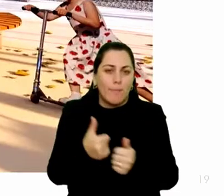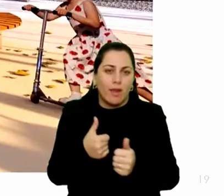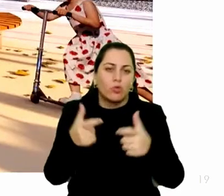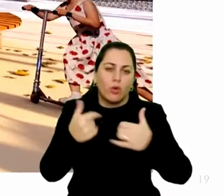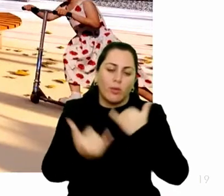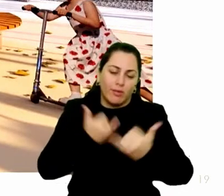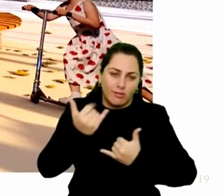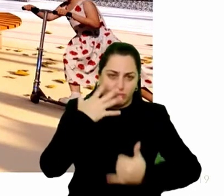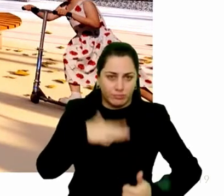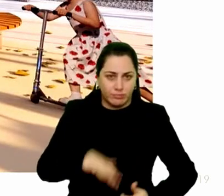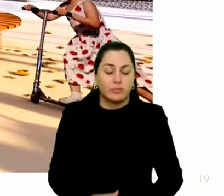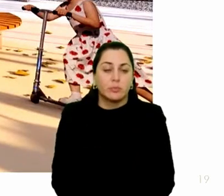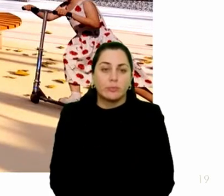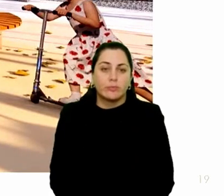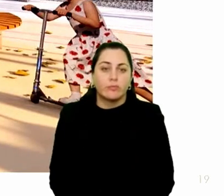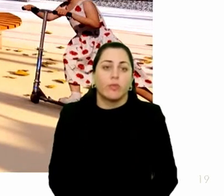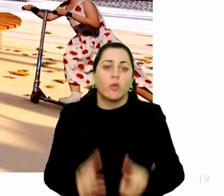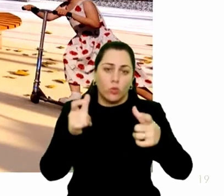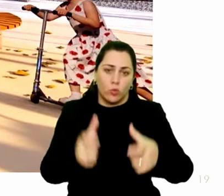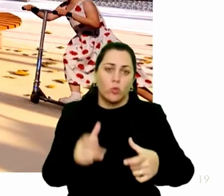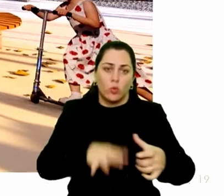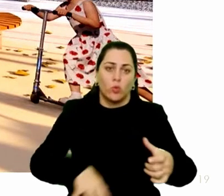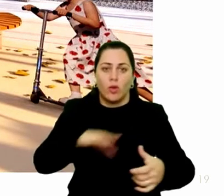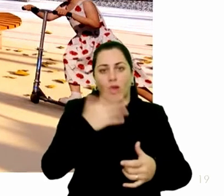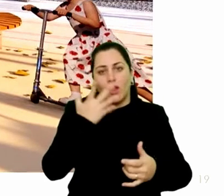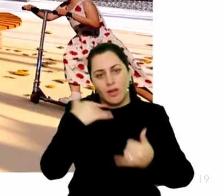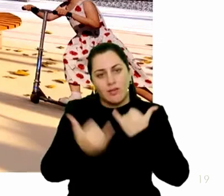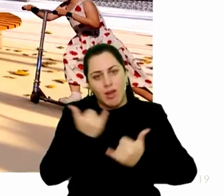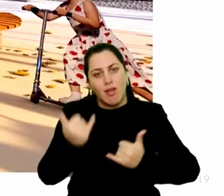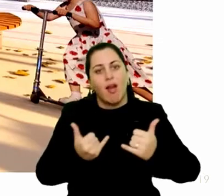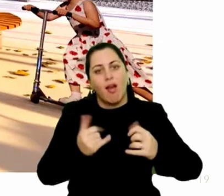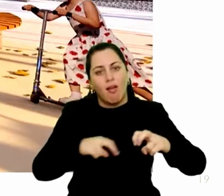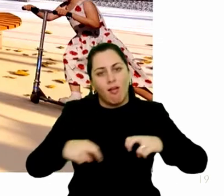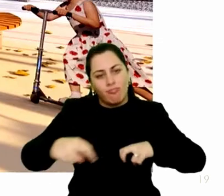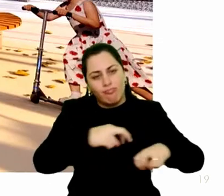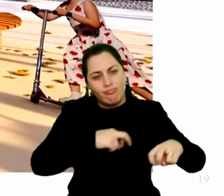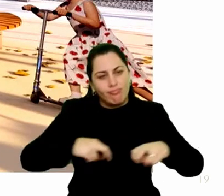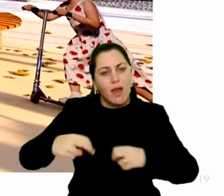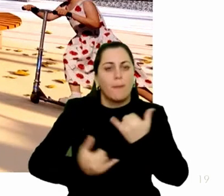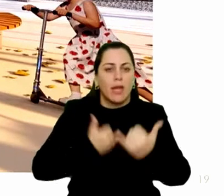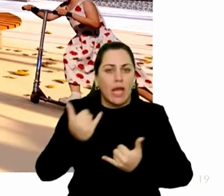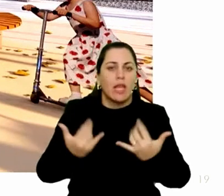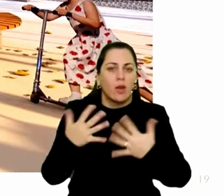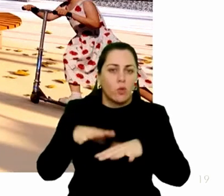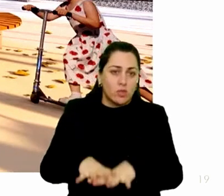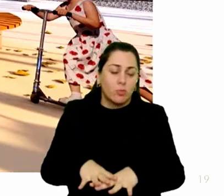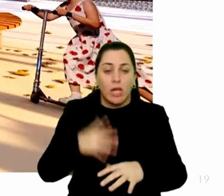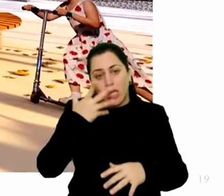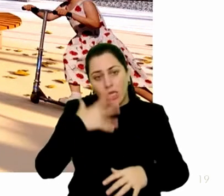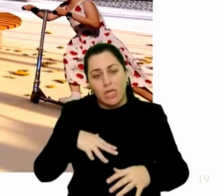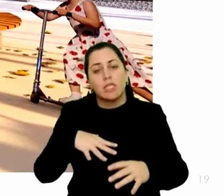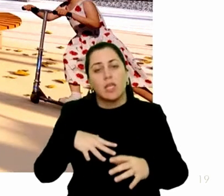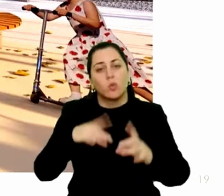playground. E aí, um dos espaços de playground, que vai ser inclusivo, com brinquedos para crianças